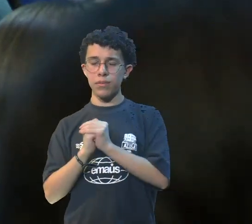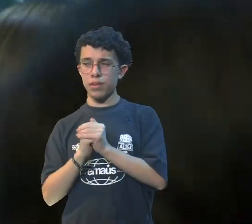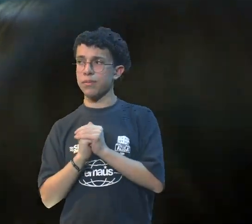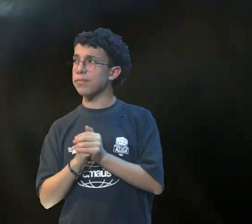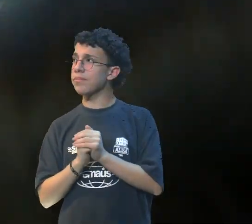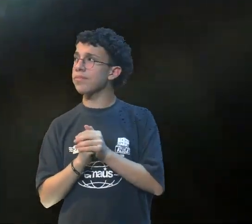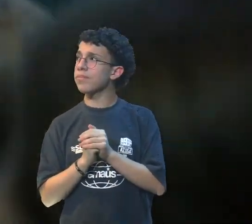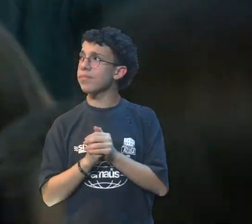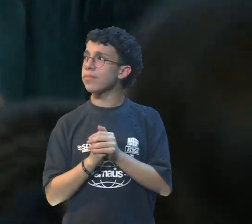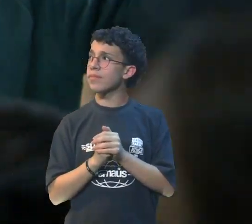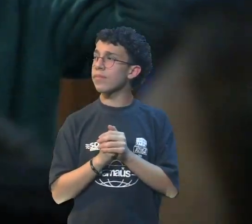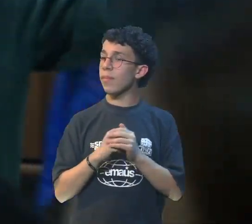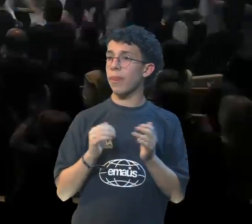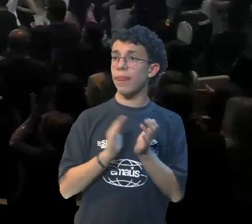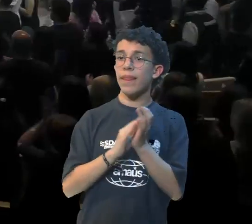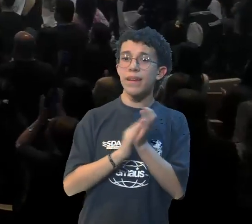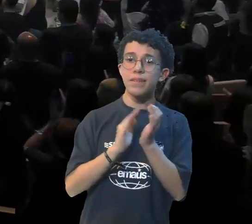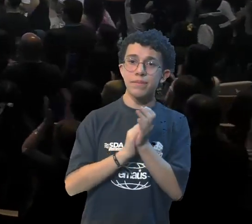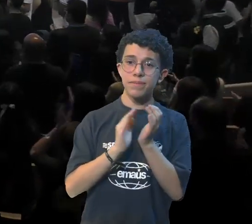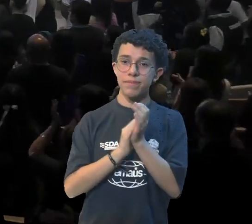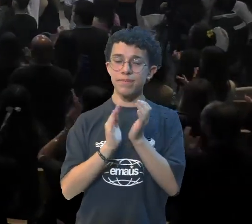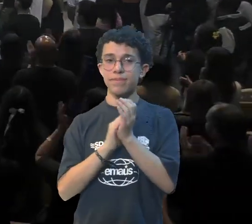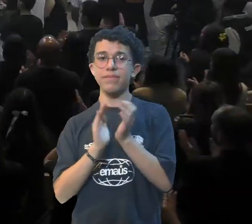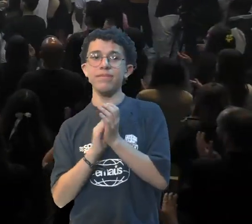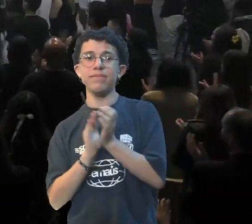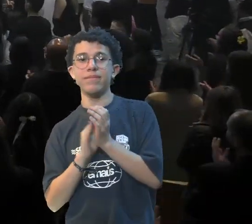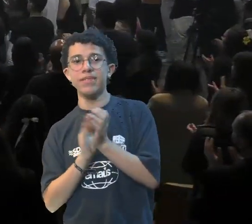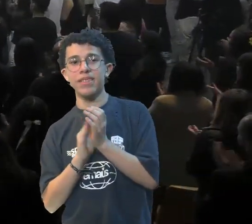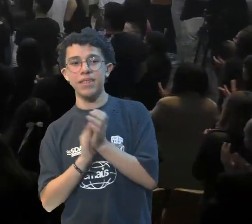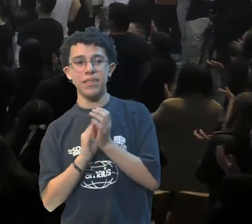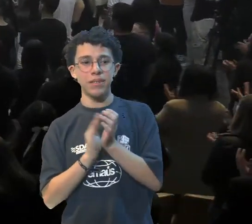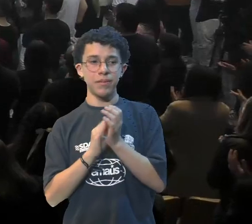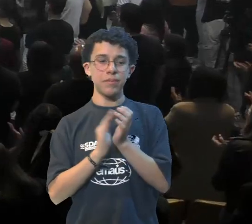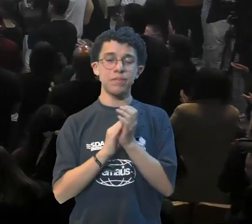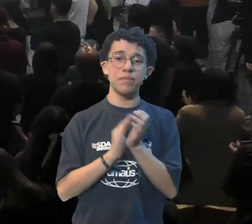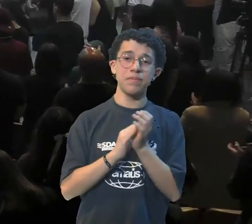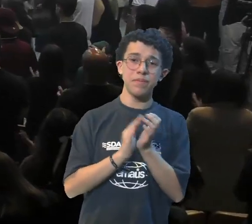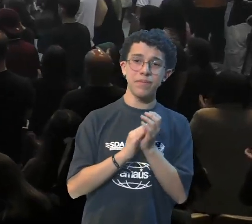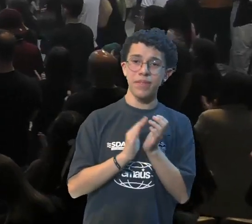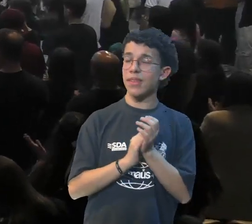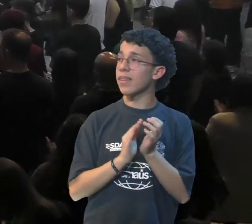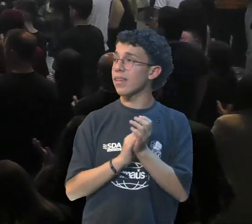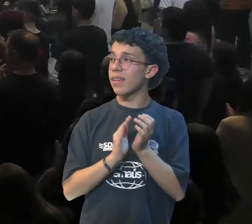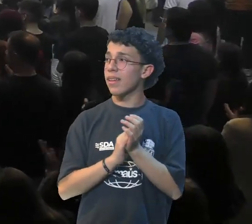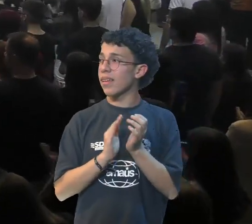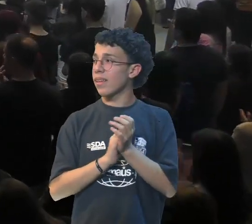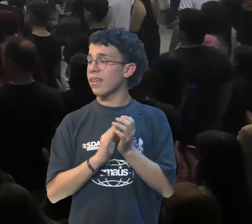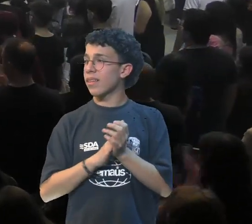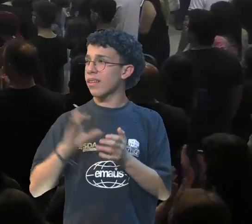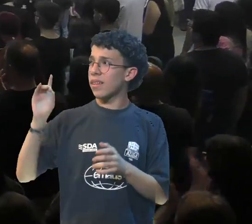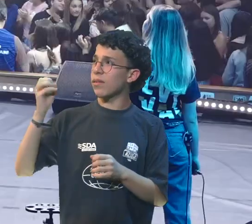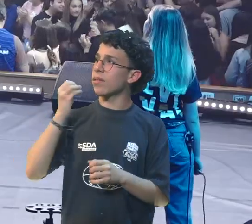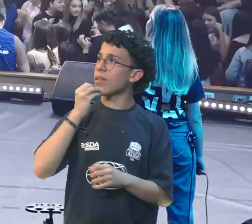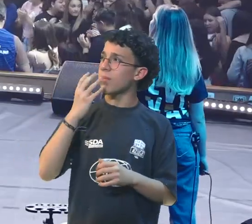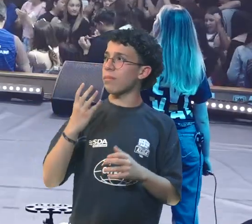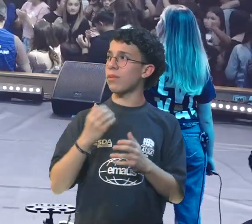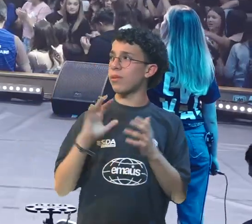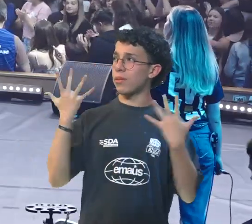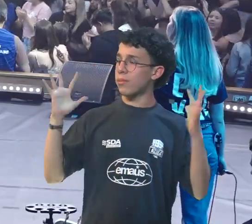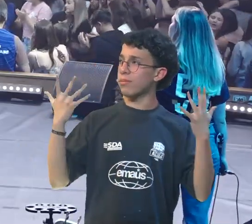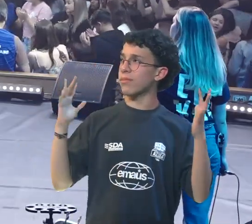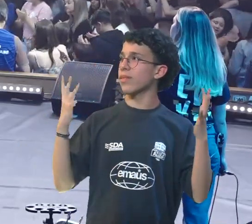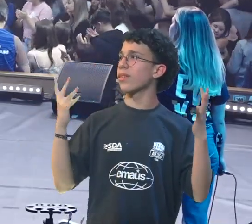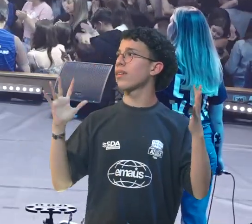Amém, amém. Você pode aplaudir ao Senhor bem alto, bem forte. Deus é bom. Hoje Jesus te deu vida